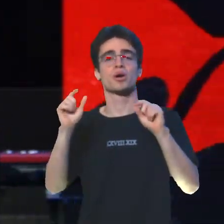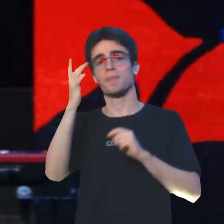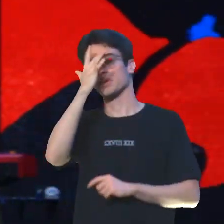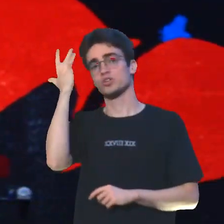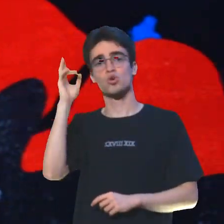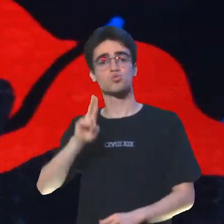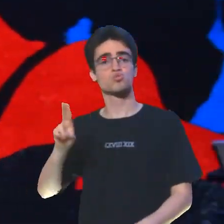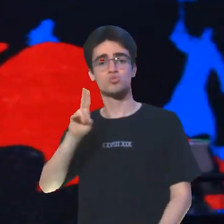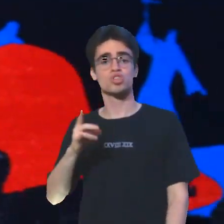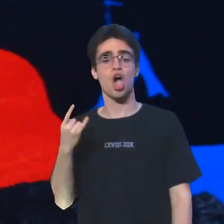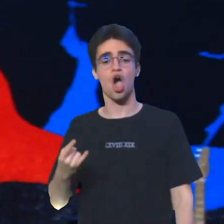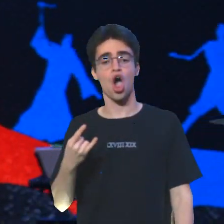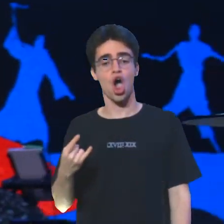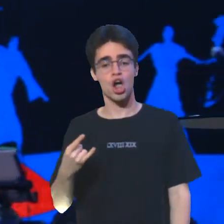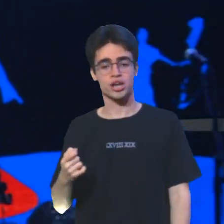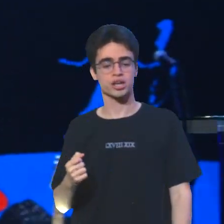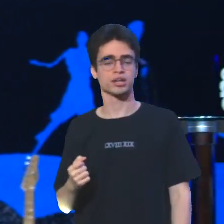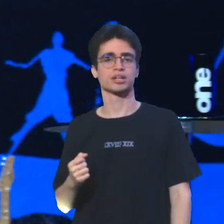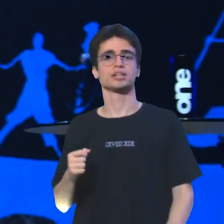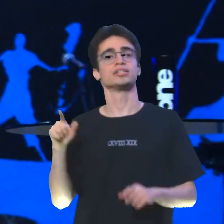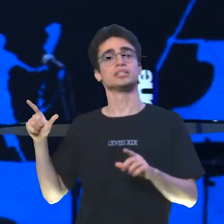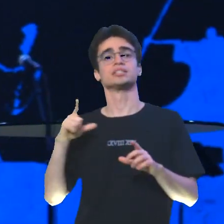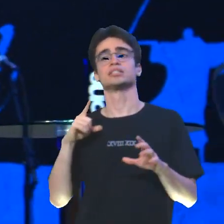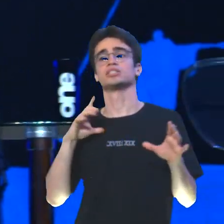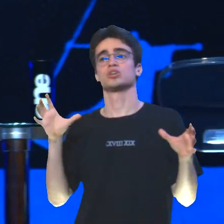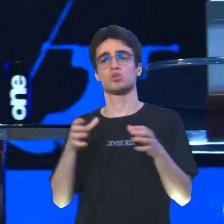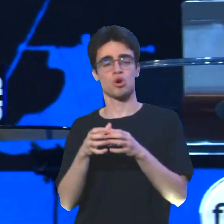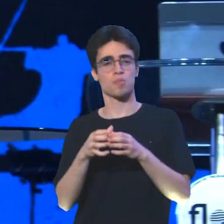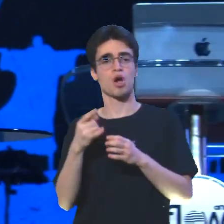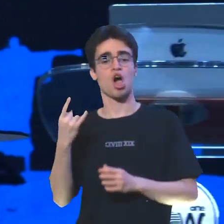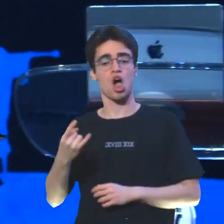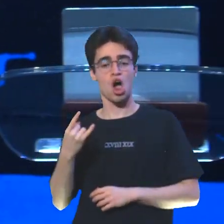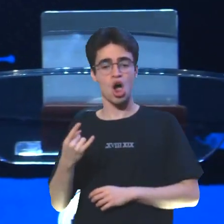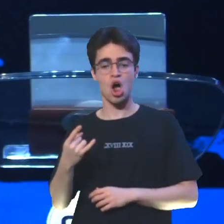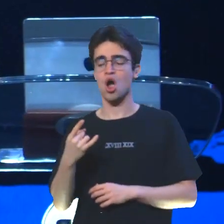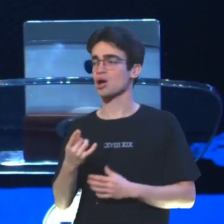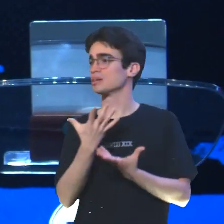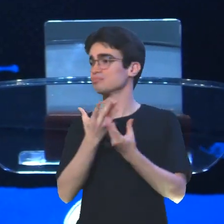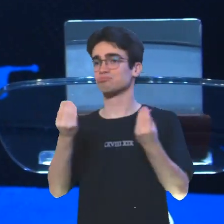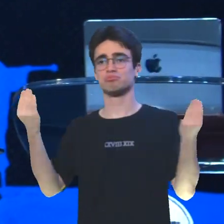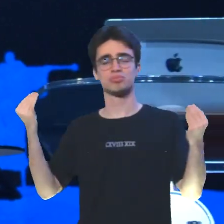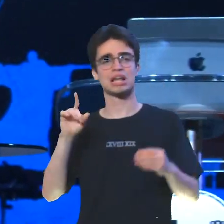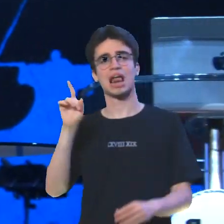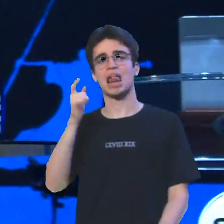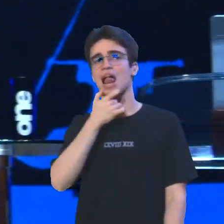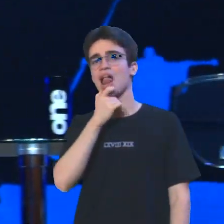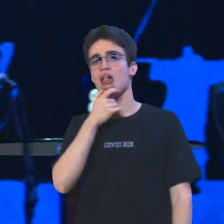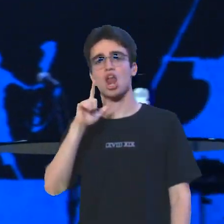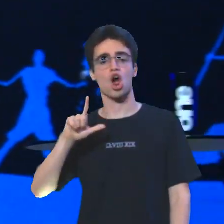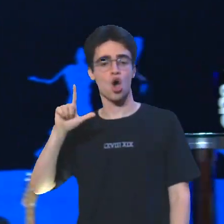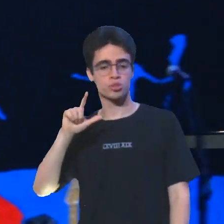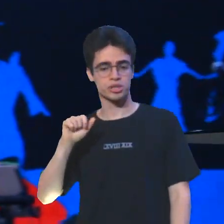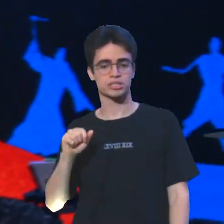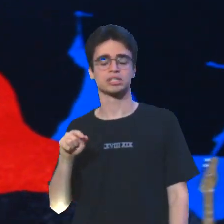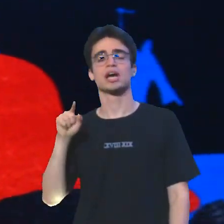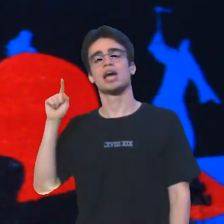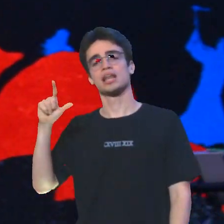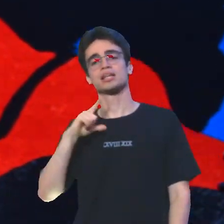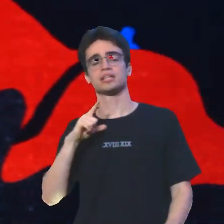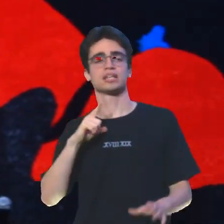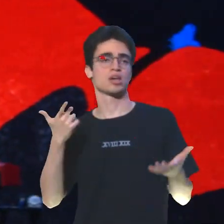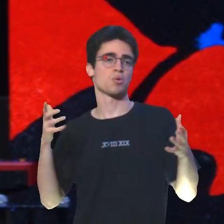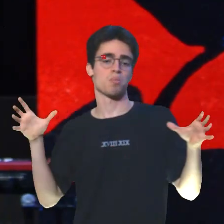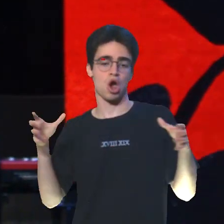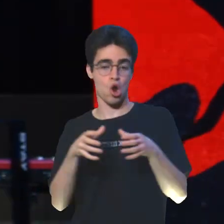ouvirem rock. Então, tem uma banda de rock praticamente em cada esquina de Londres. E ele tem uma banda